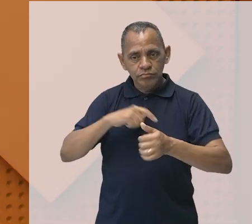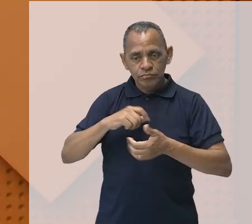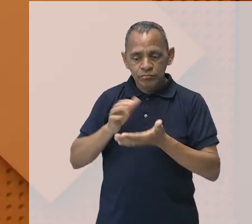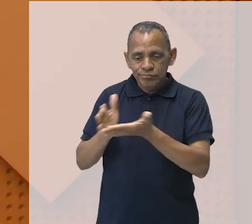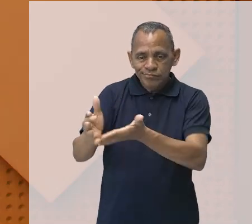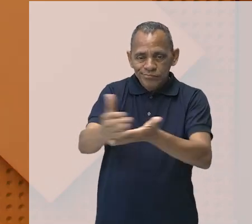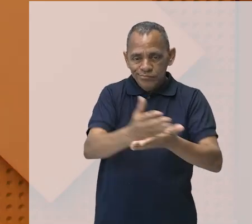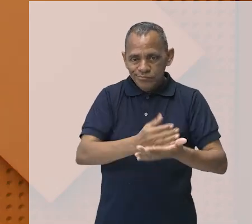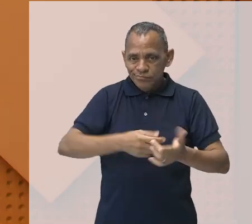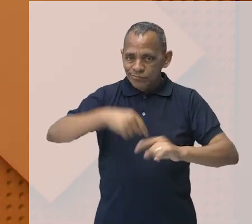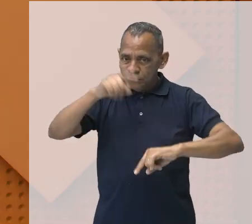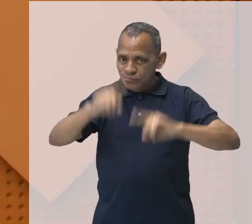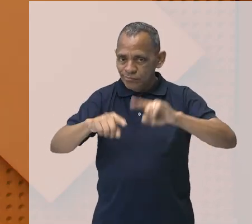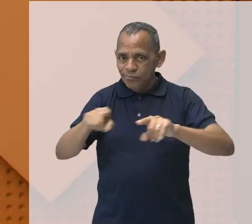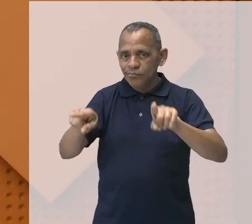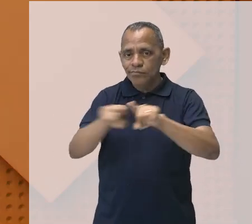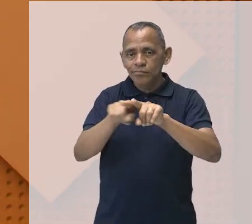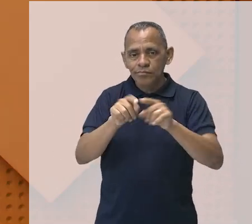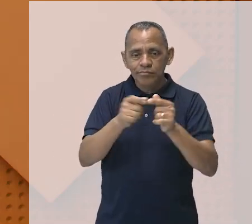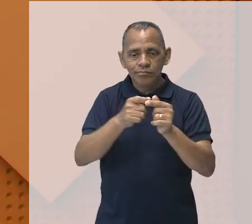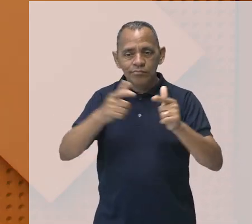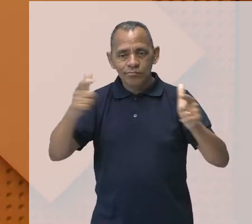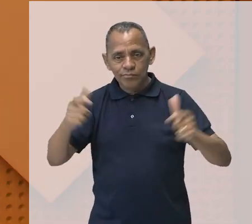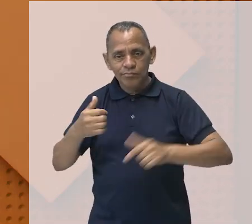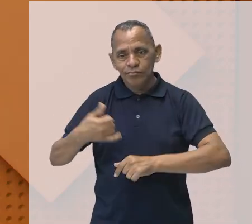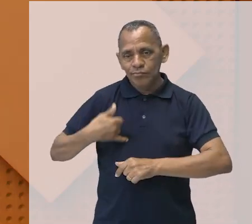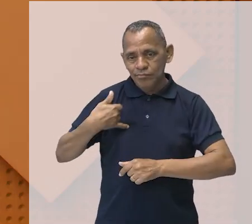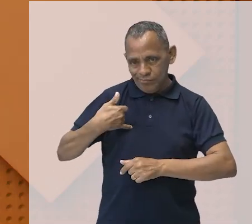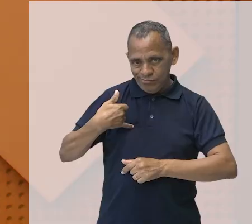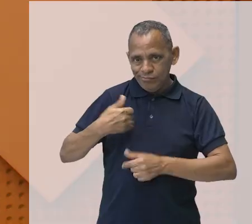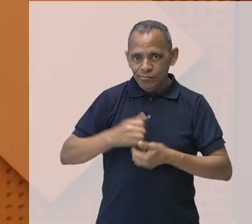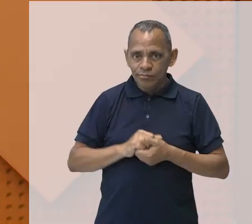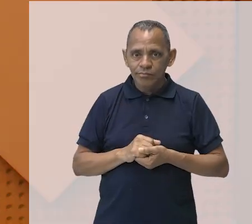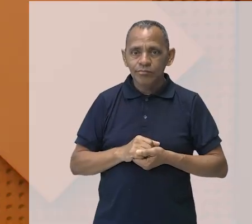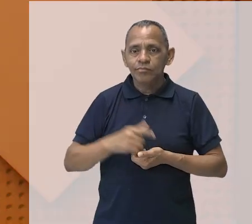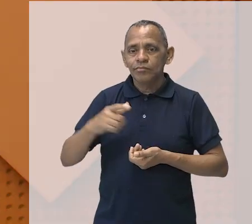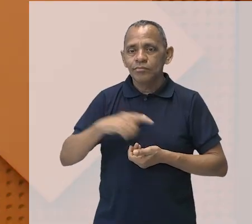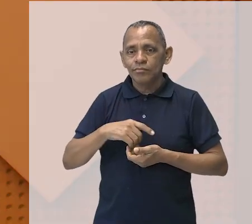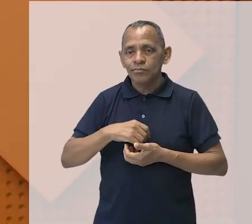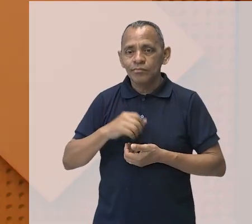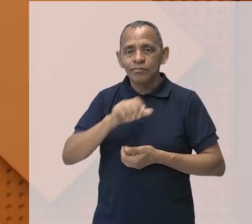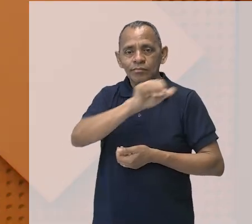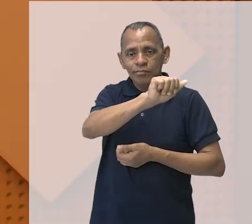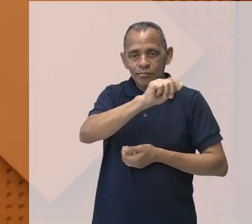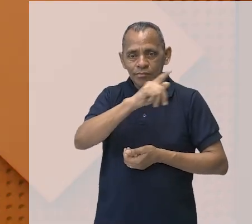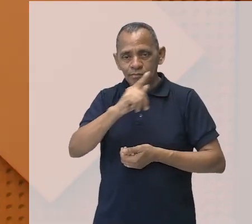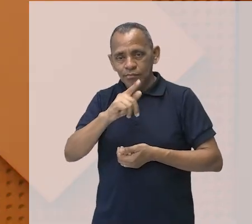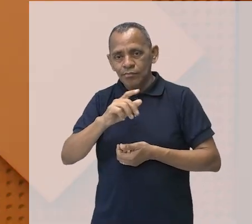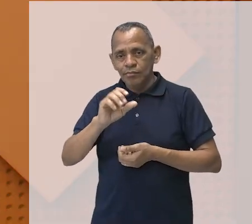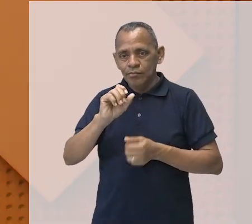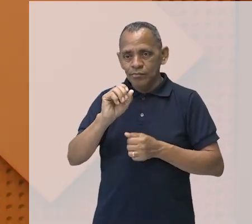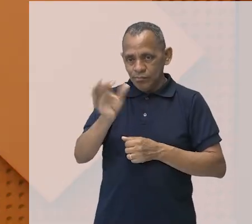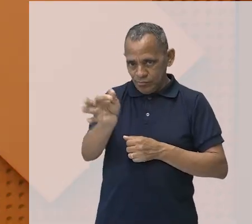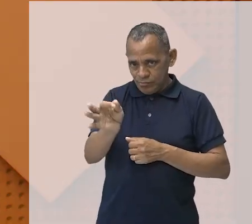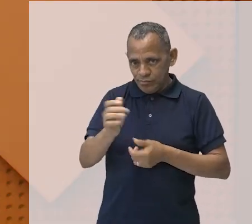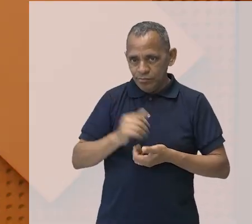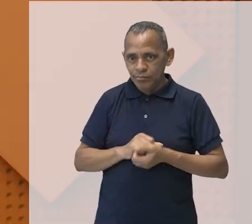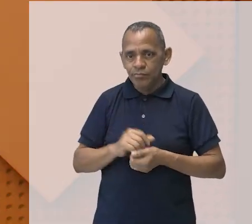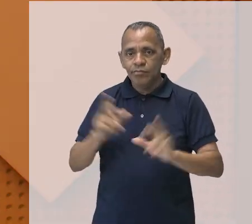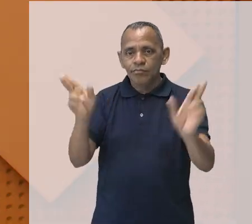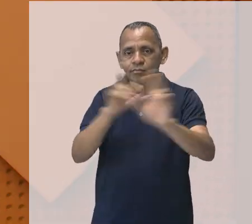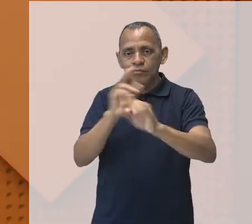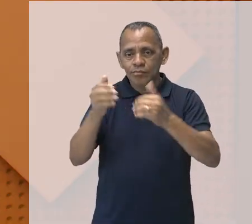até o aumento da idade mínima para que houvesse ali a aposentadoria, certo? Em relação